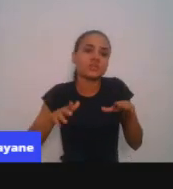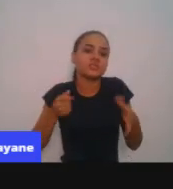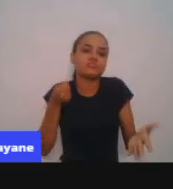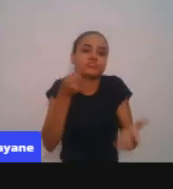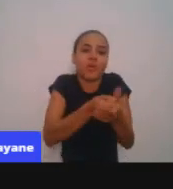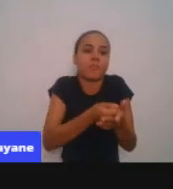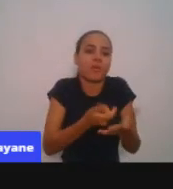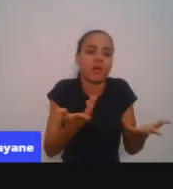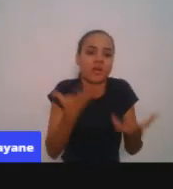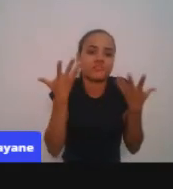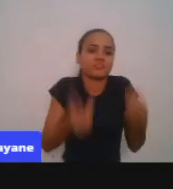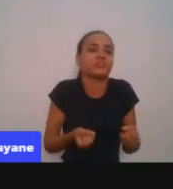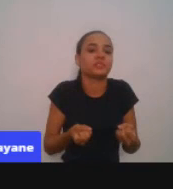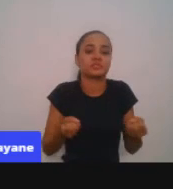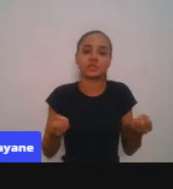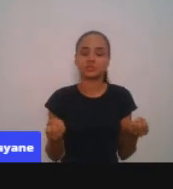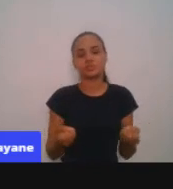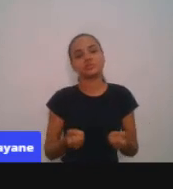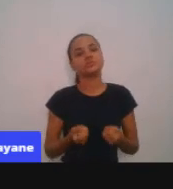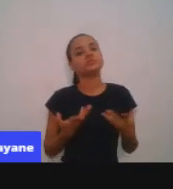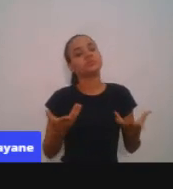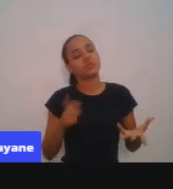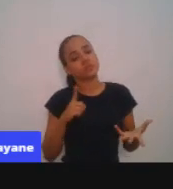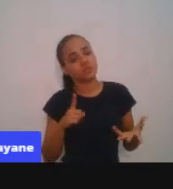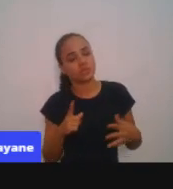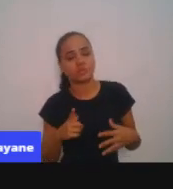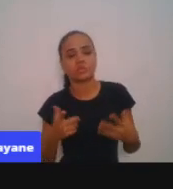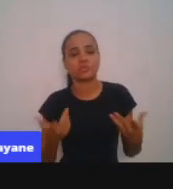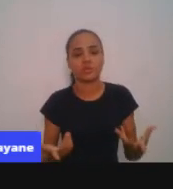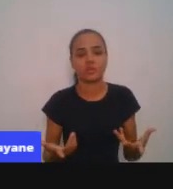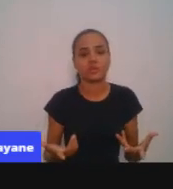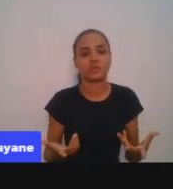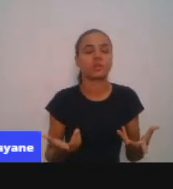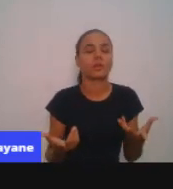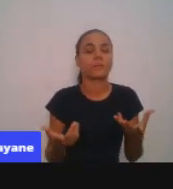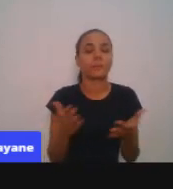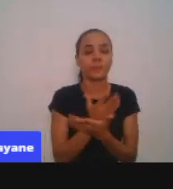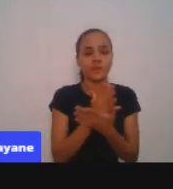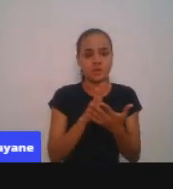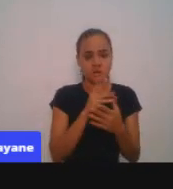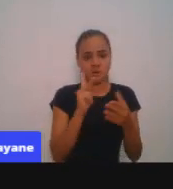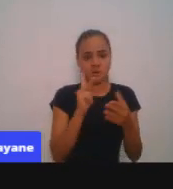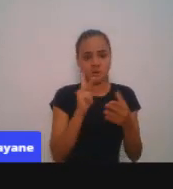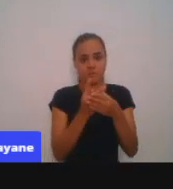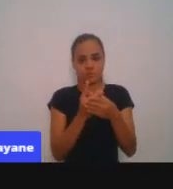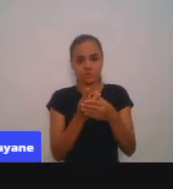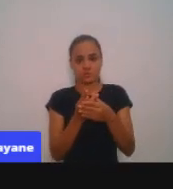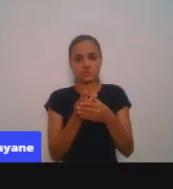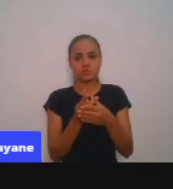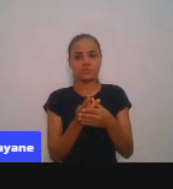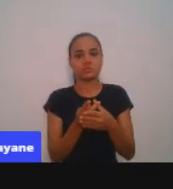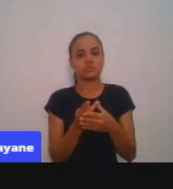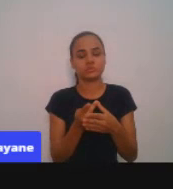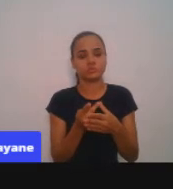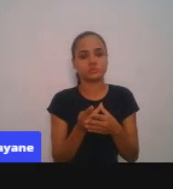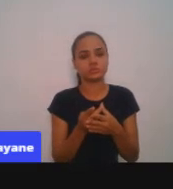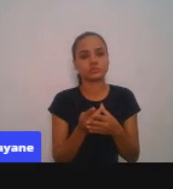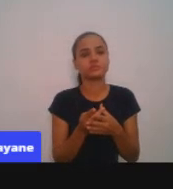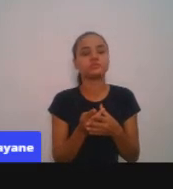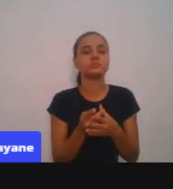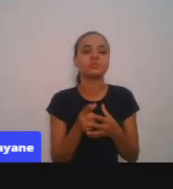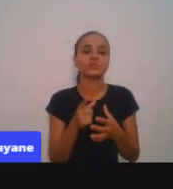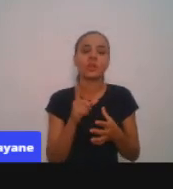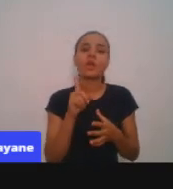também não... E tem uns programas free, nossa, que servem muito bem para tudo que a gente vai fazer